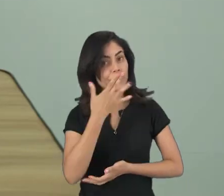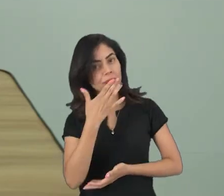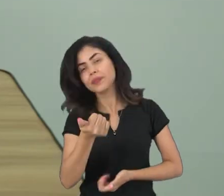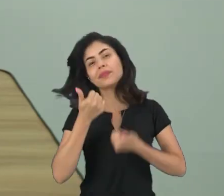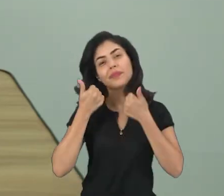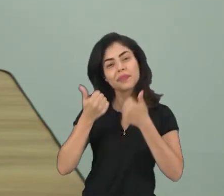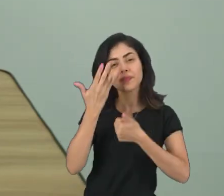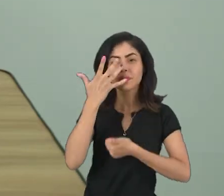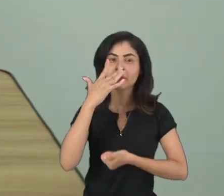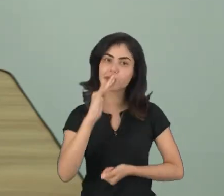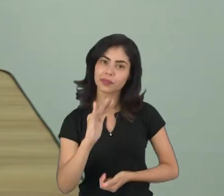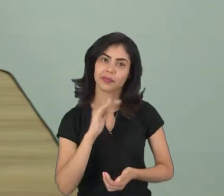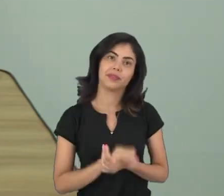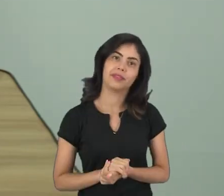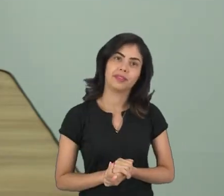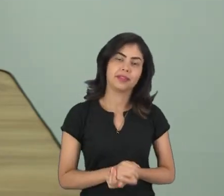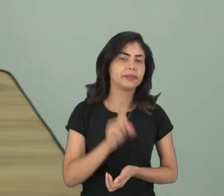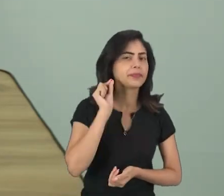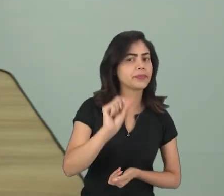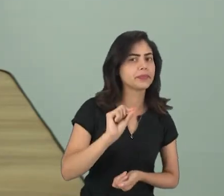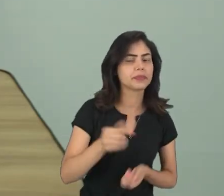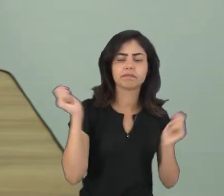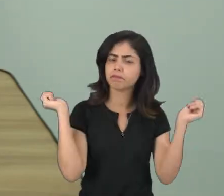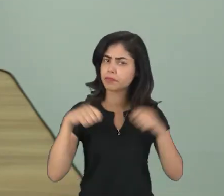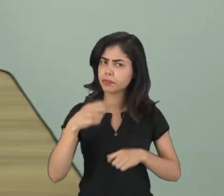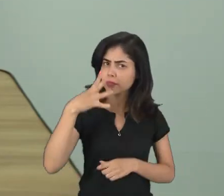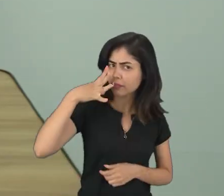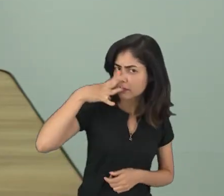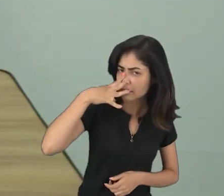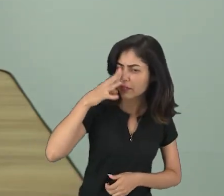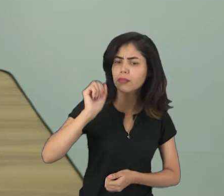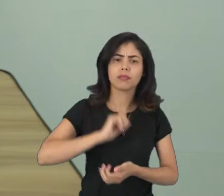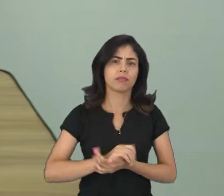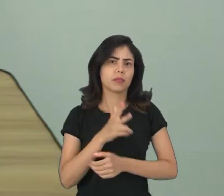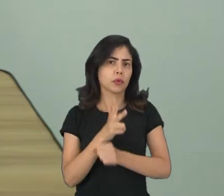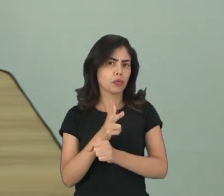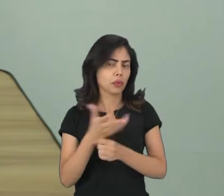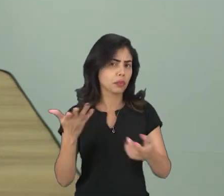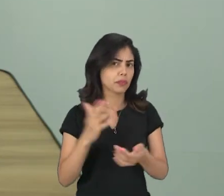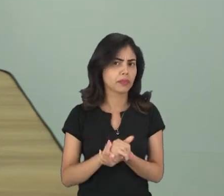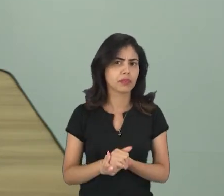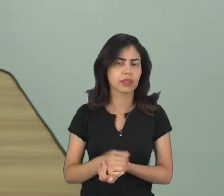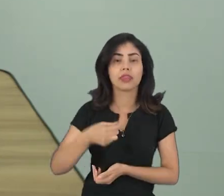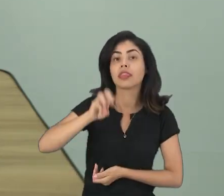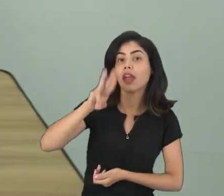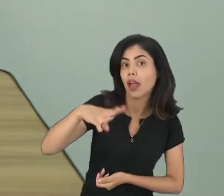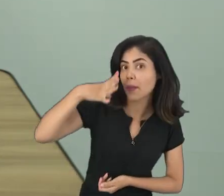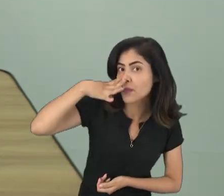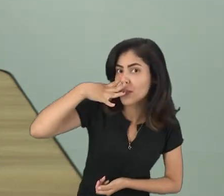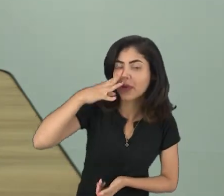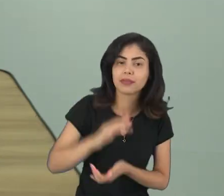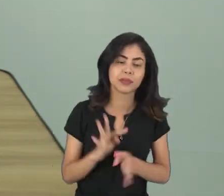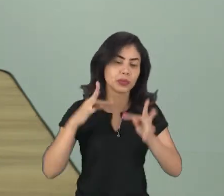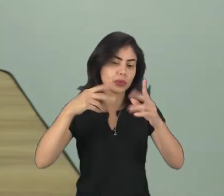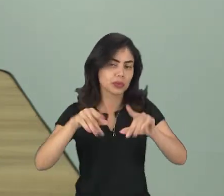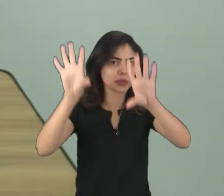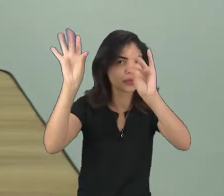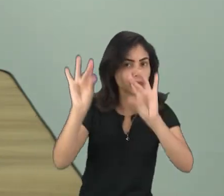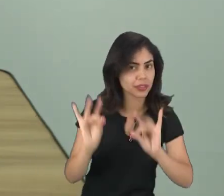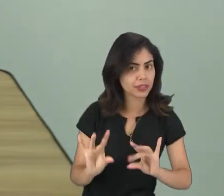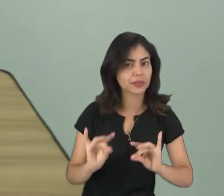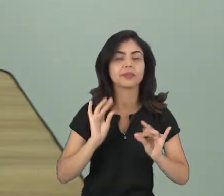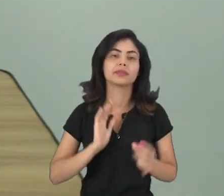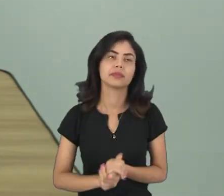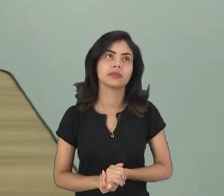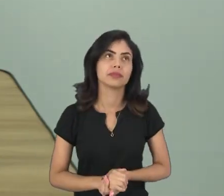Muito bem, crianças! O que foi possível observar no vídeo? Quem observou todos os